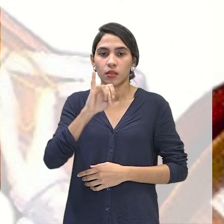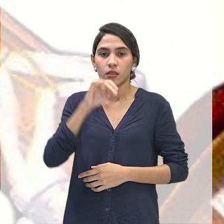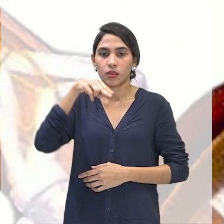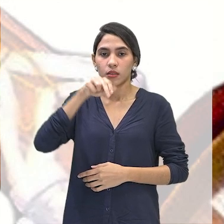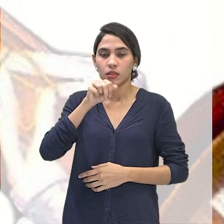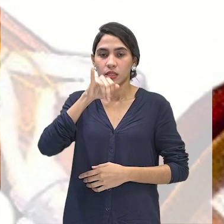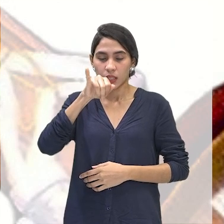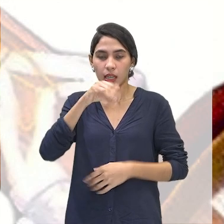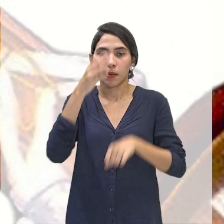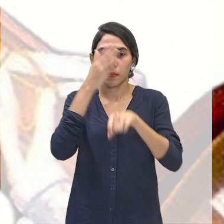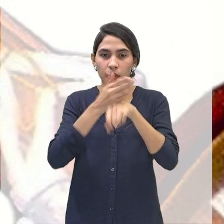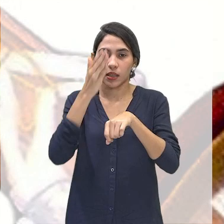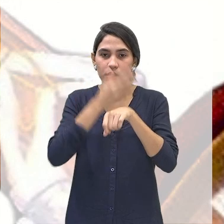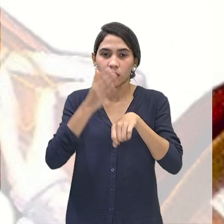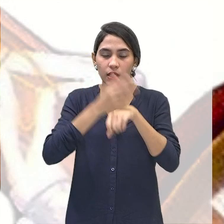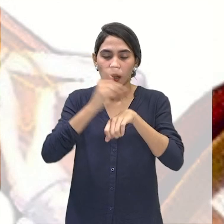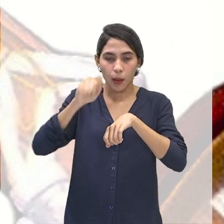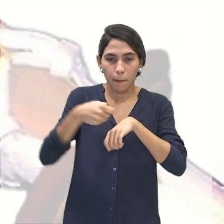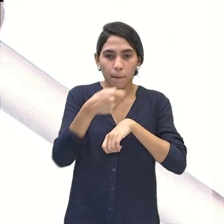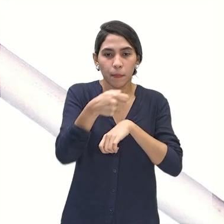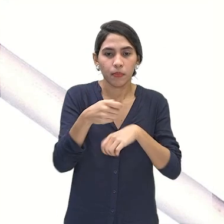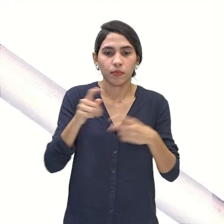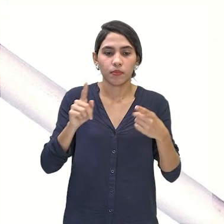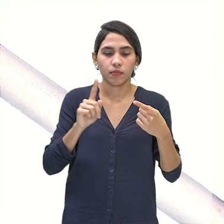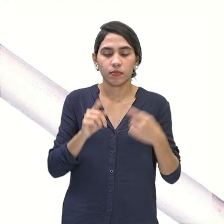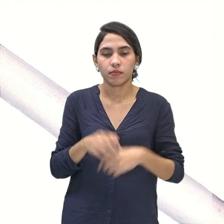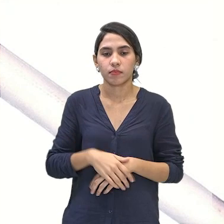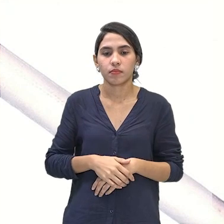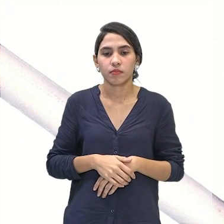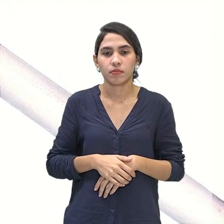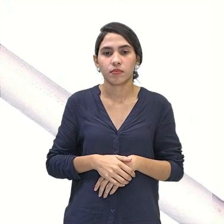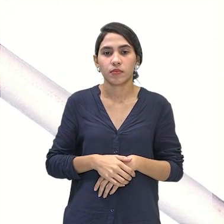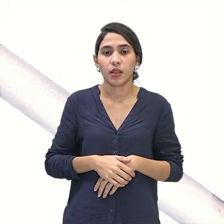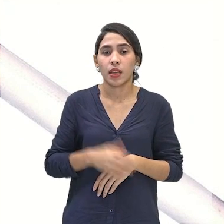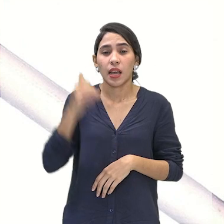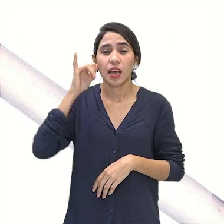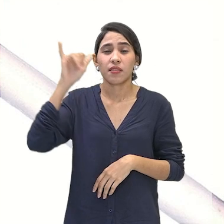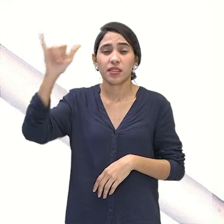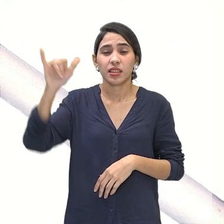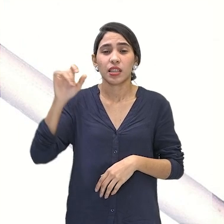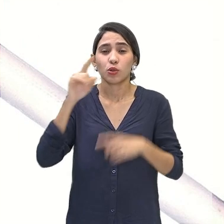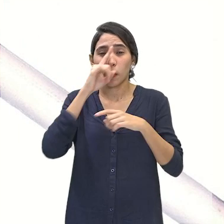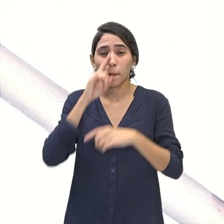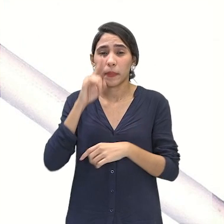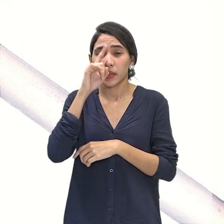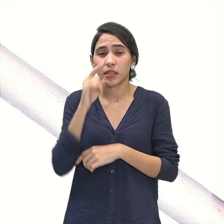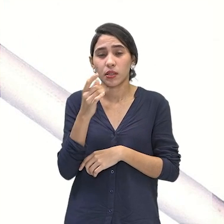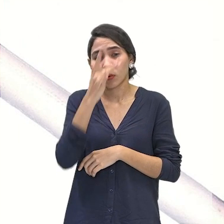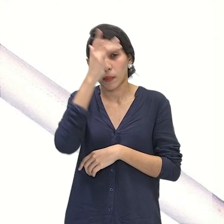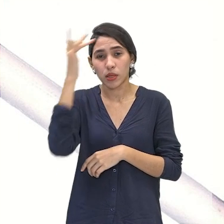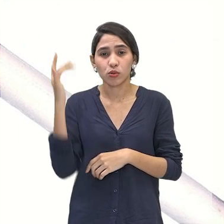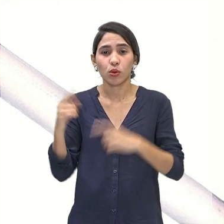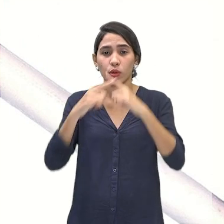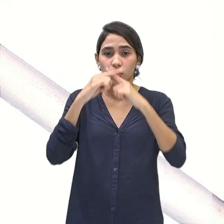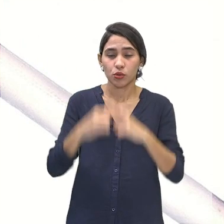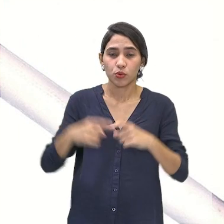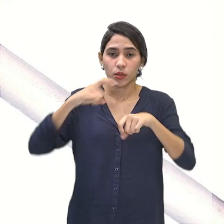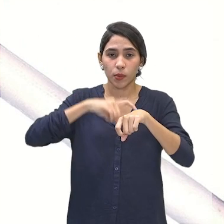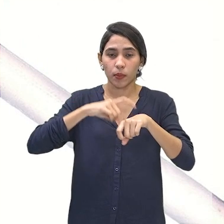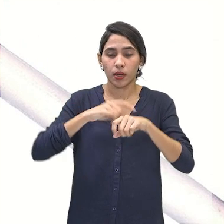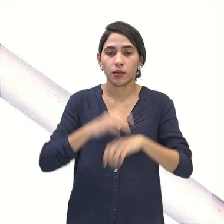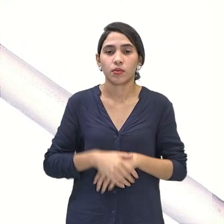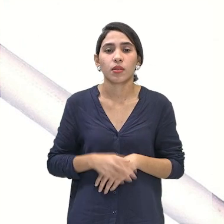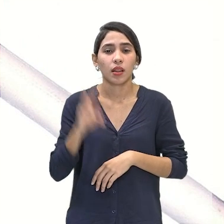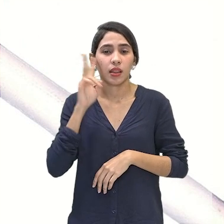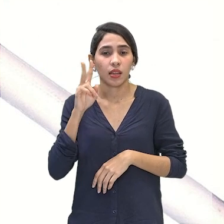as artes marciais como o Kendo, sem causar grandes lesões ao adversário. Lembrem-se, né, que